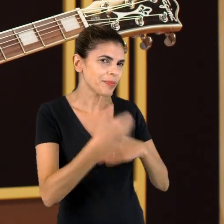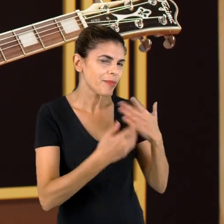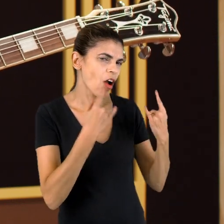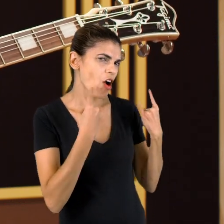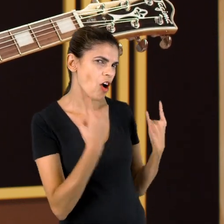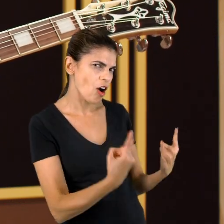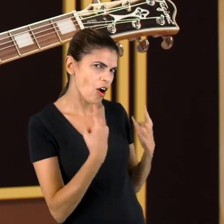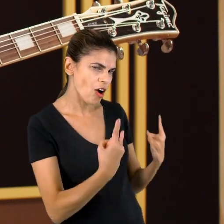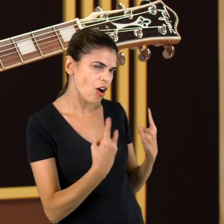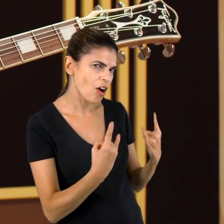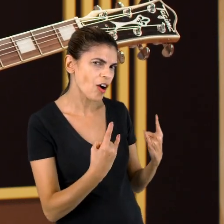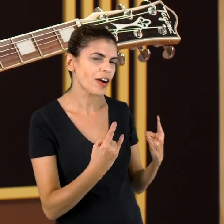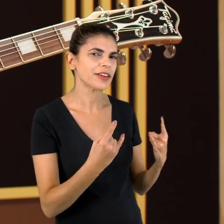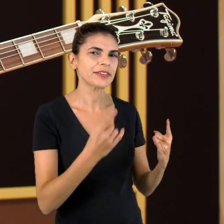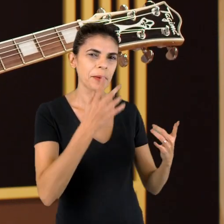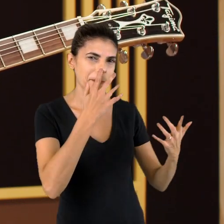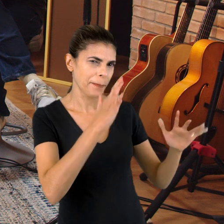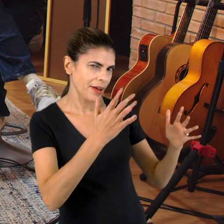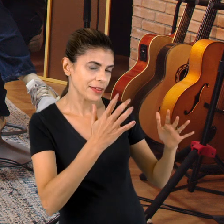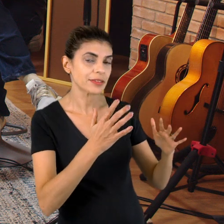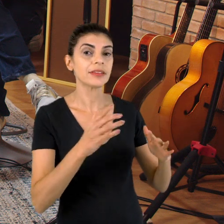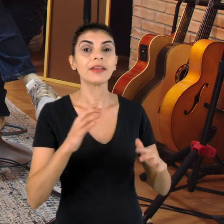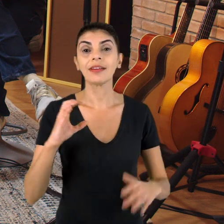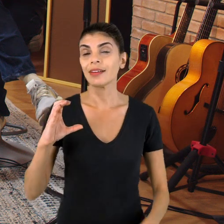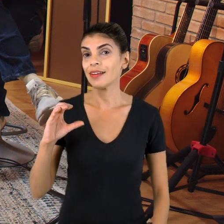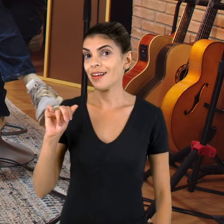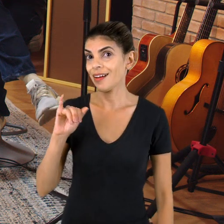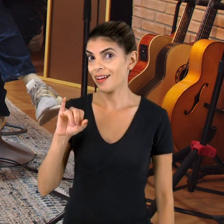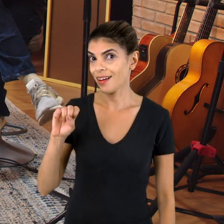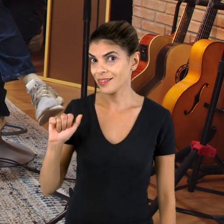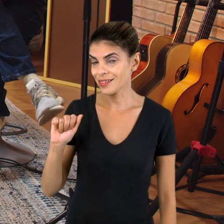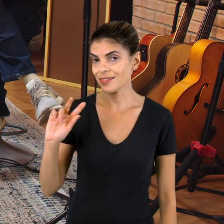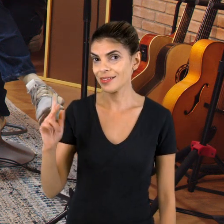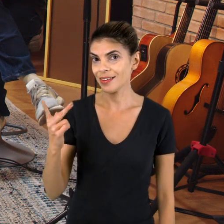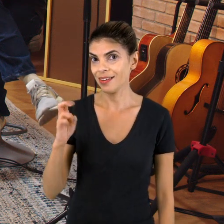mais pesado, baladona, pá, não sei o quê. E a Cássia